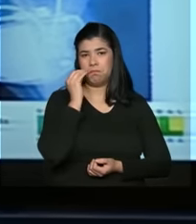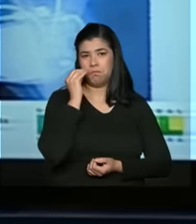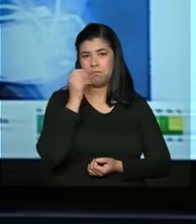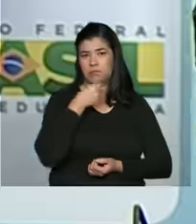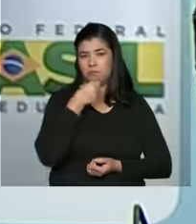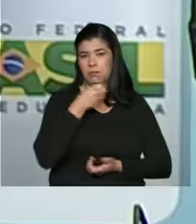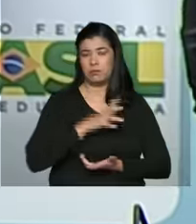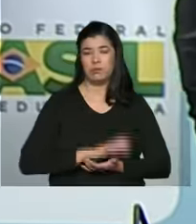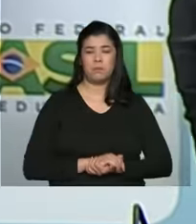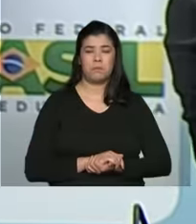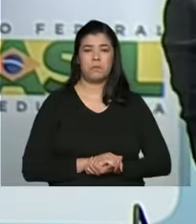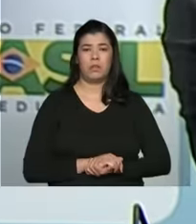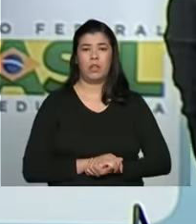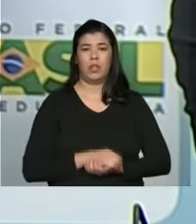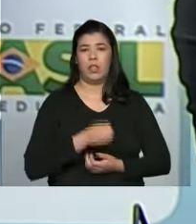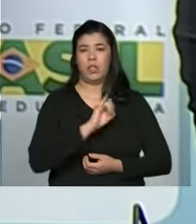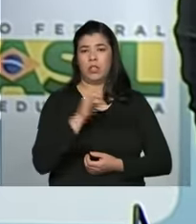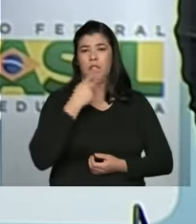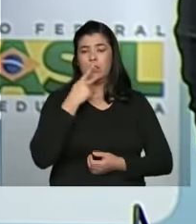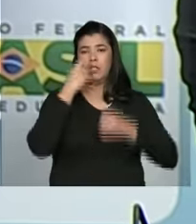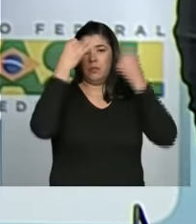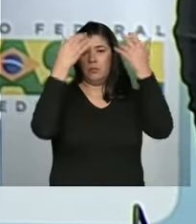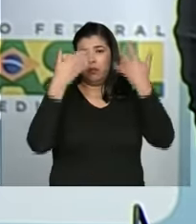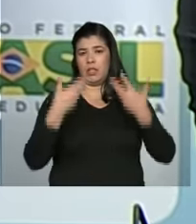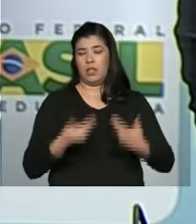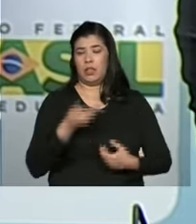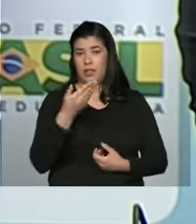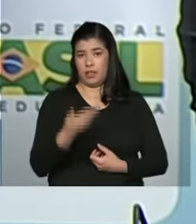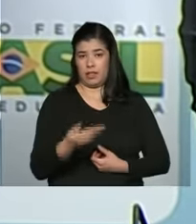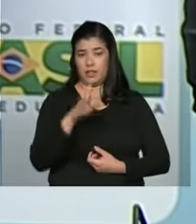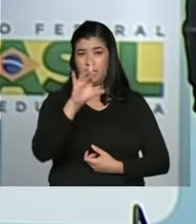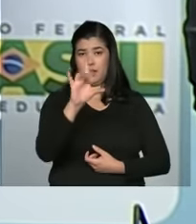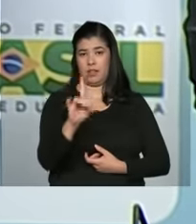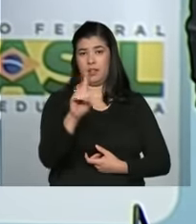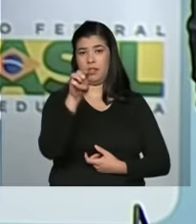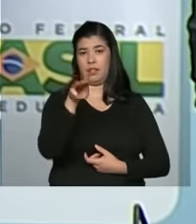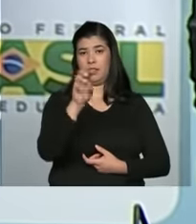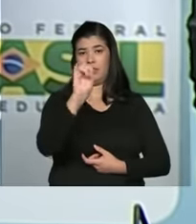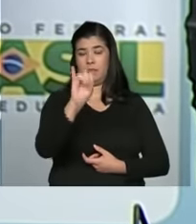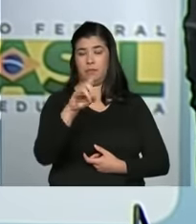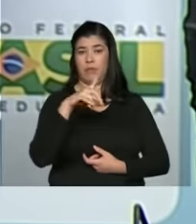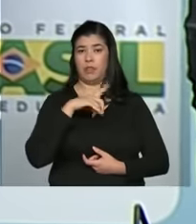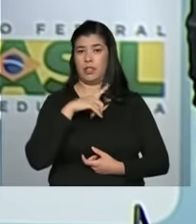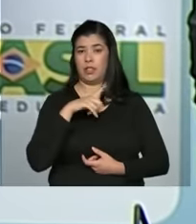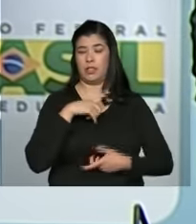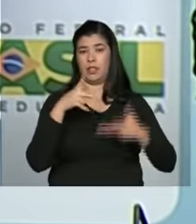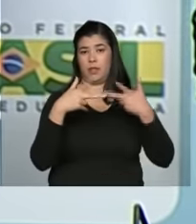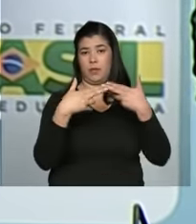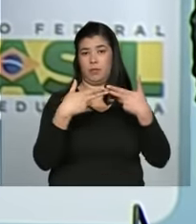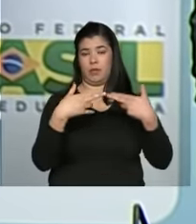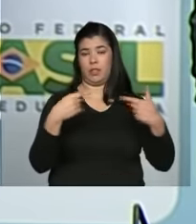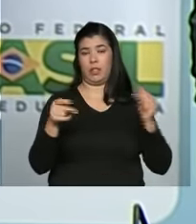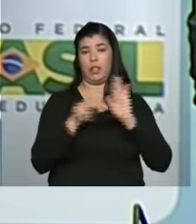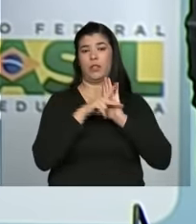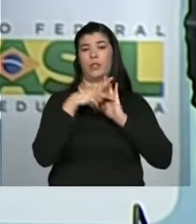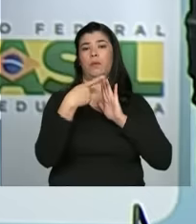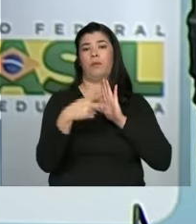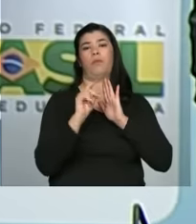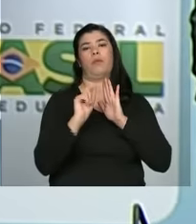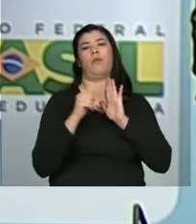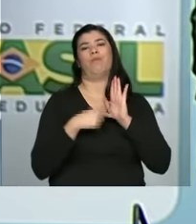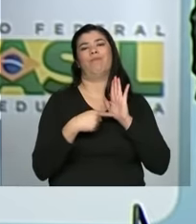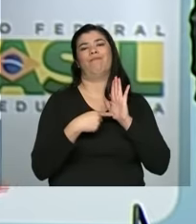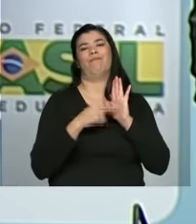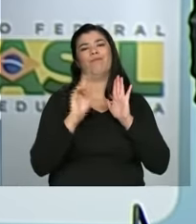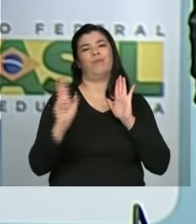a gente fala dos dispositivos médicos implantáveis eles têm uma característica que é muito diferente é de outros produtos